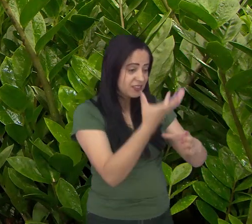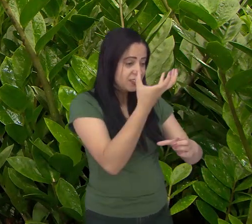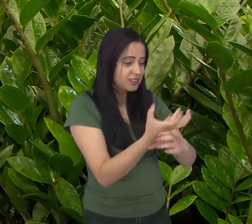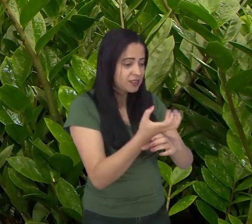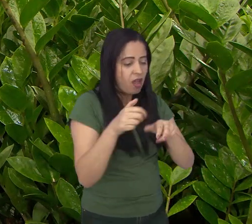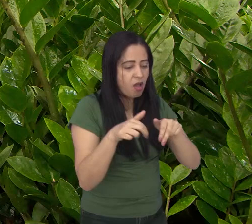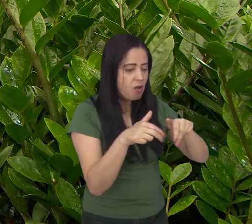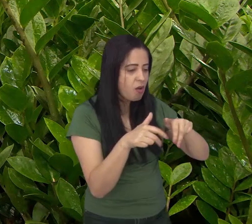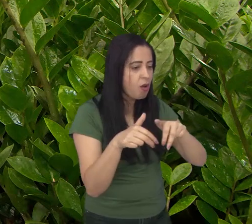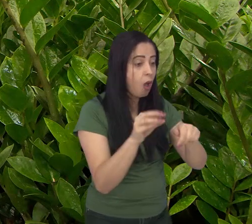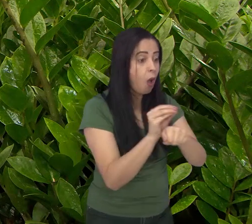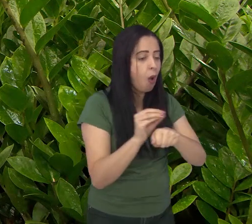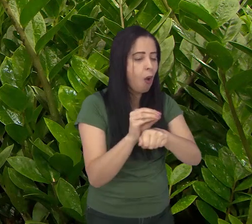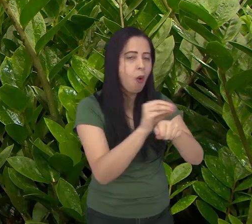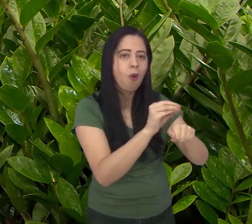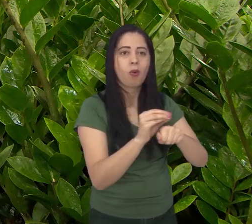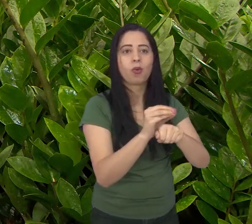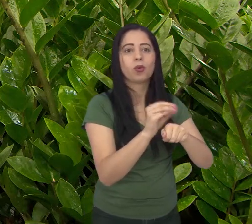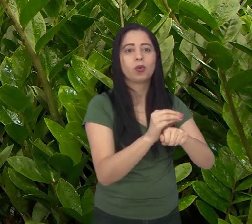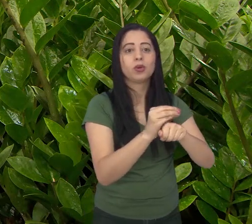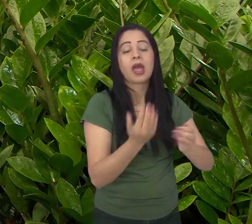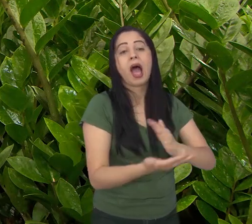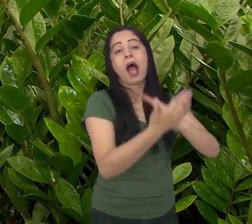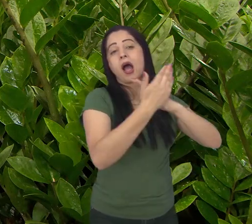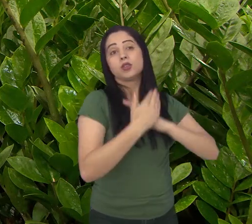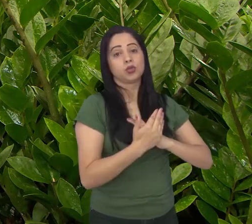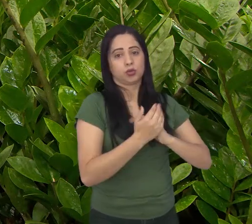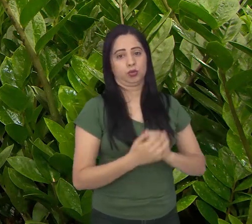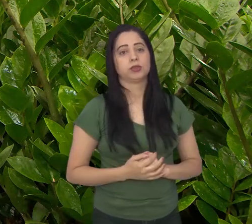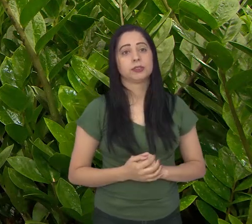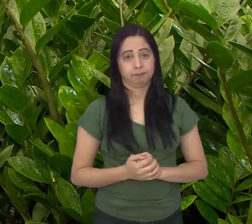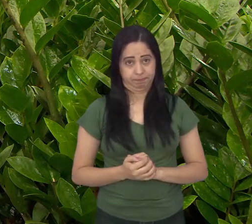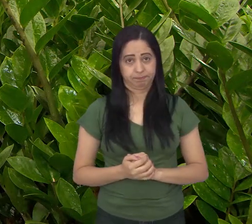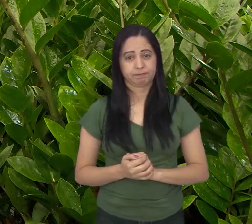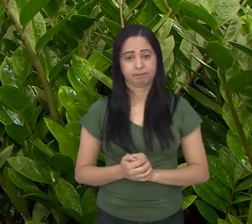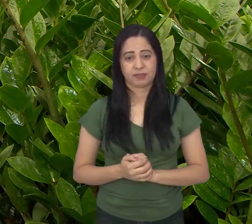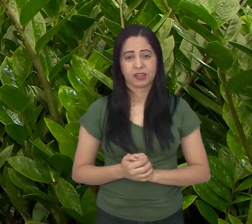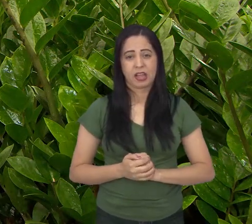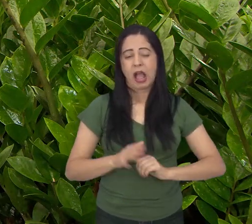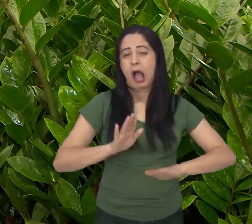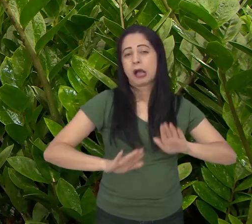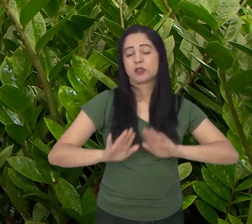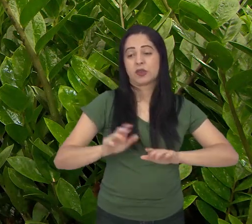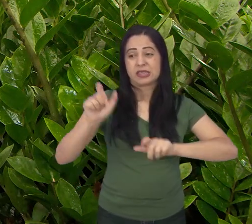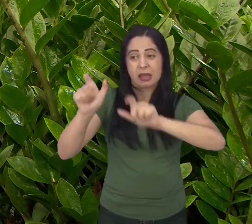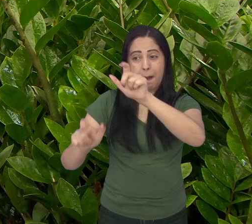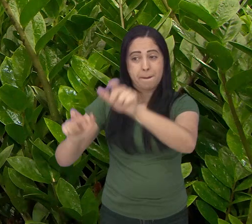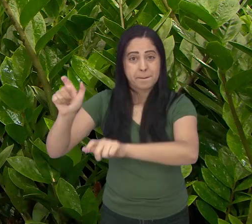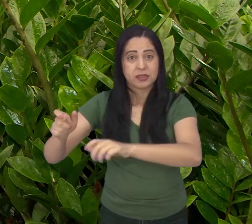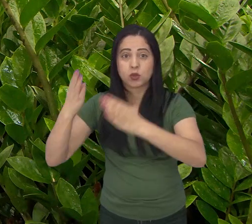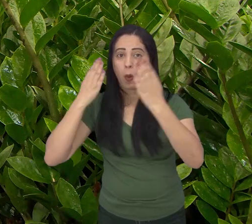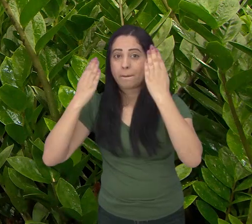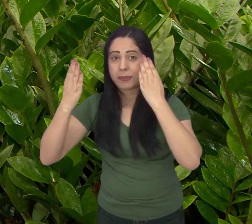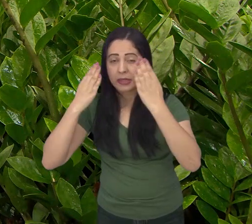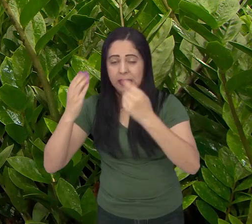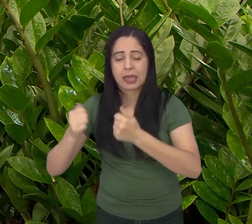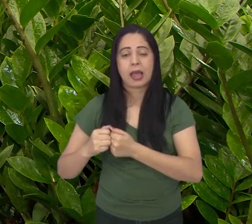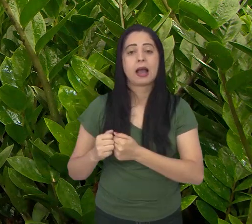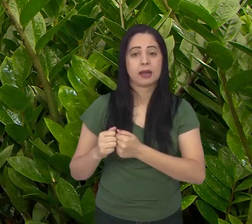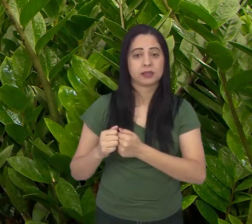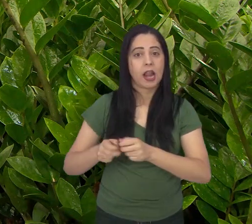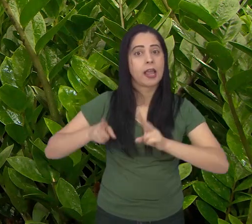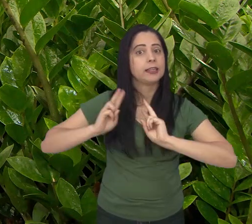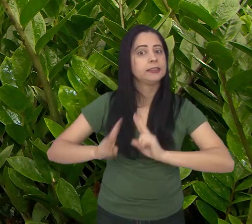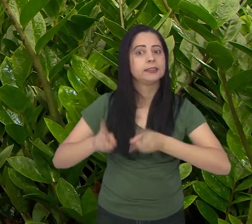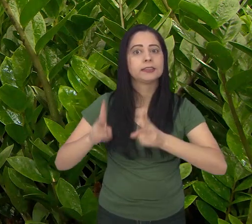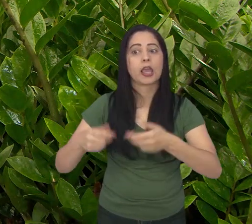se beneficiando. Eu costumo dizer para psicólogos, psiquiatras, pessoal que trabalha com a saúde,